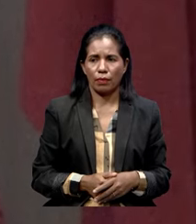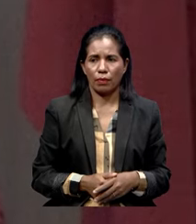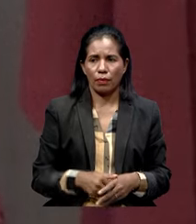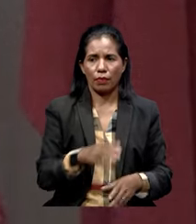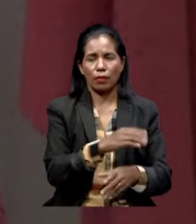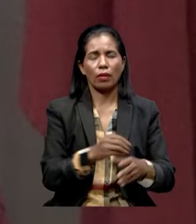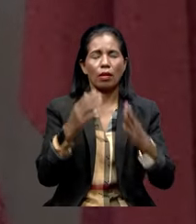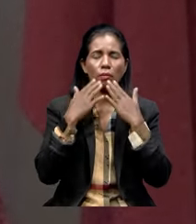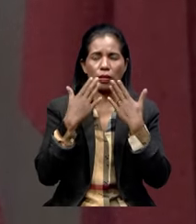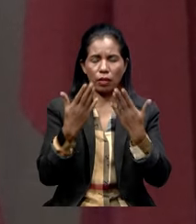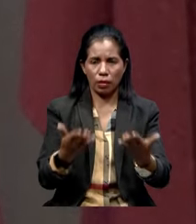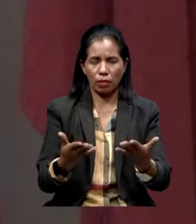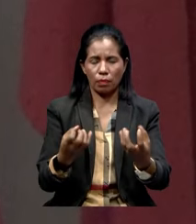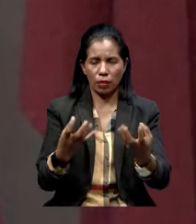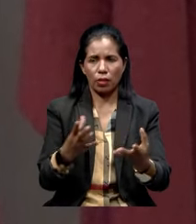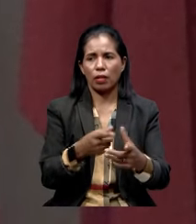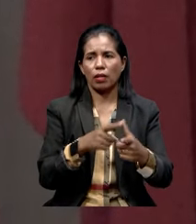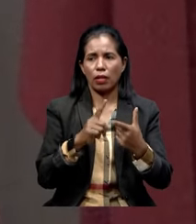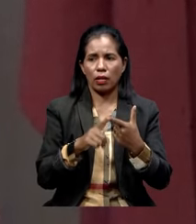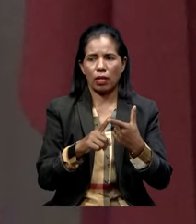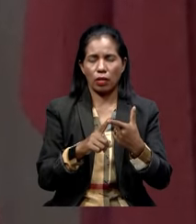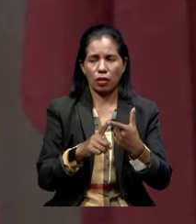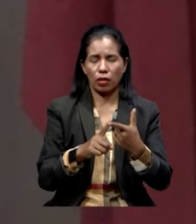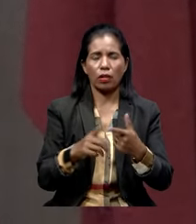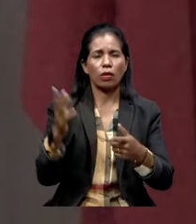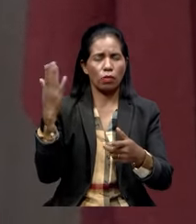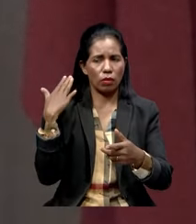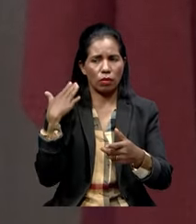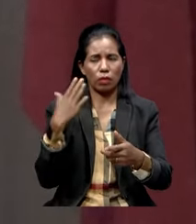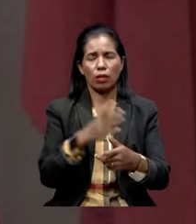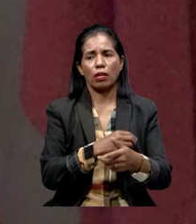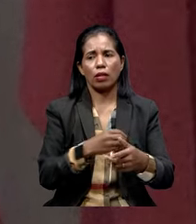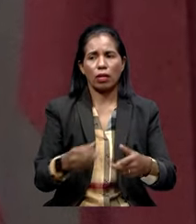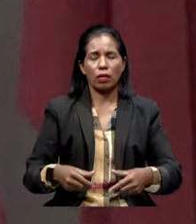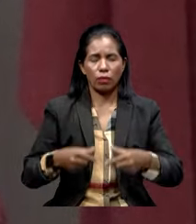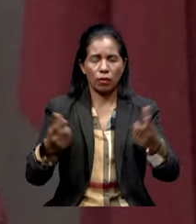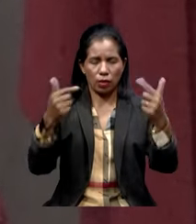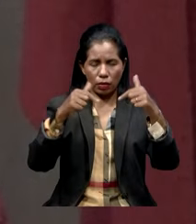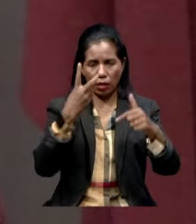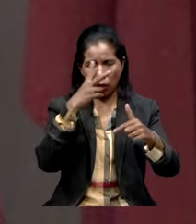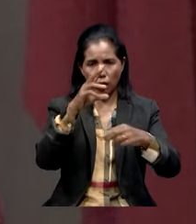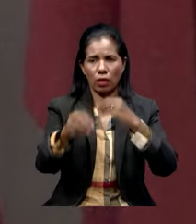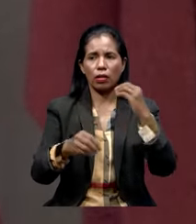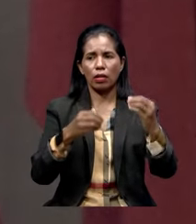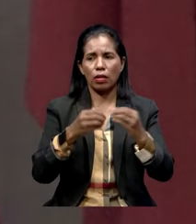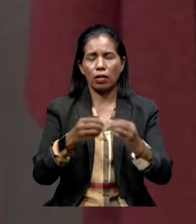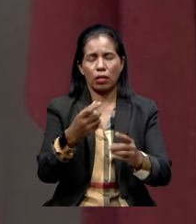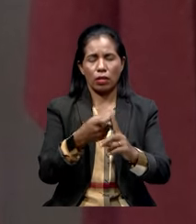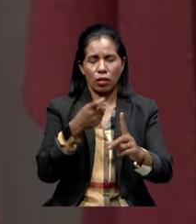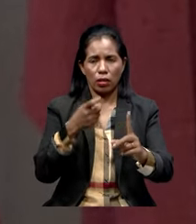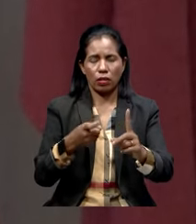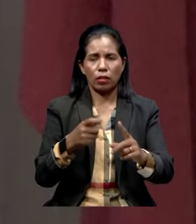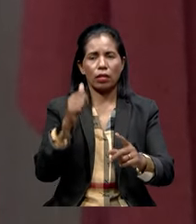Muitíssimo obrigado. E antes de irmos para a próxima parte, hoje de